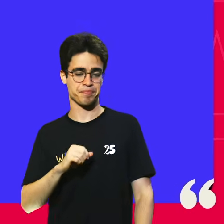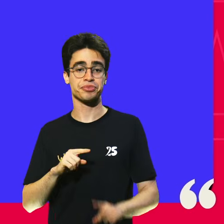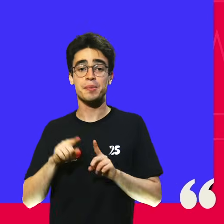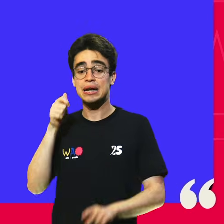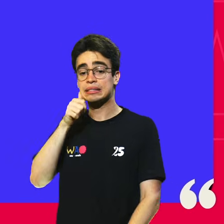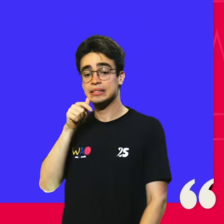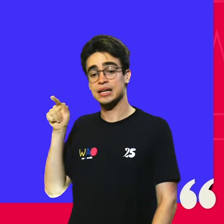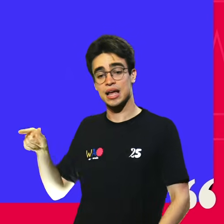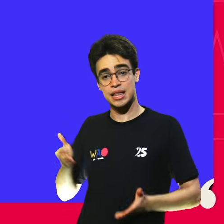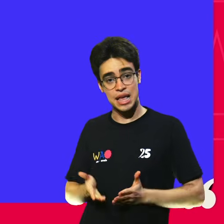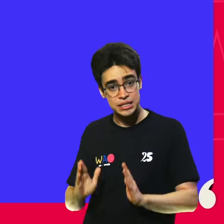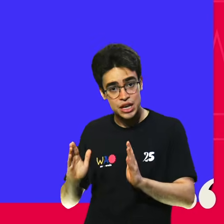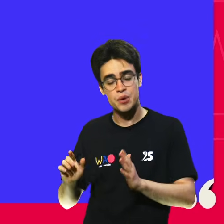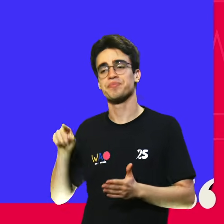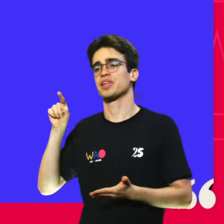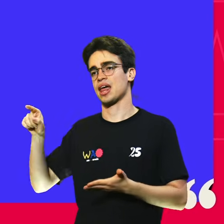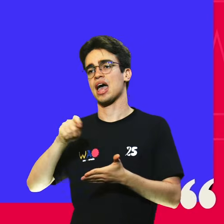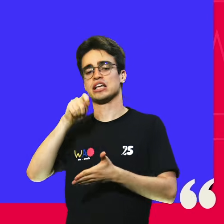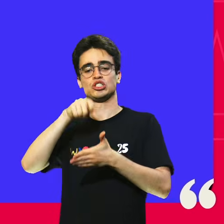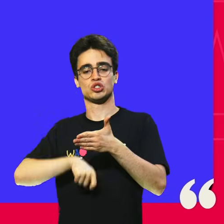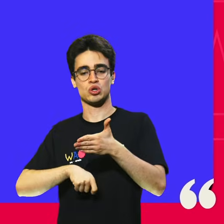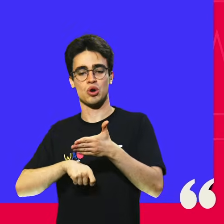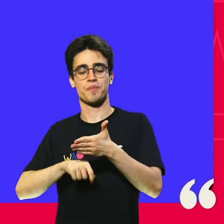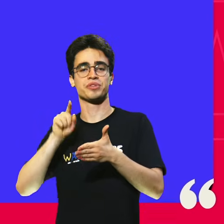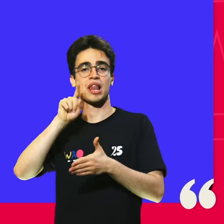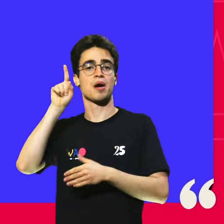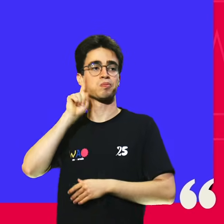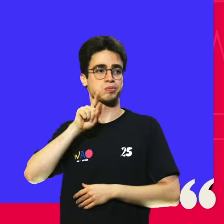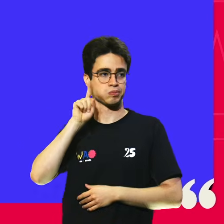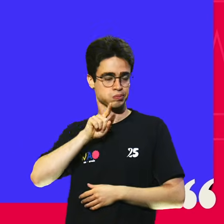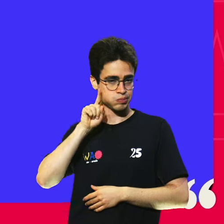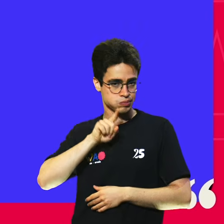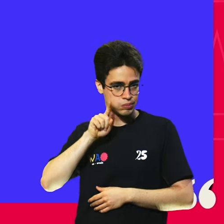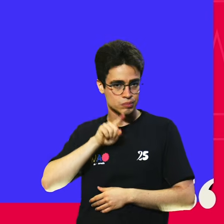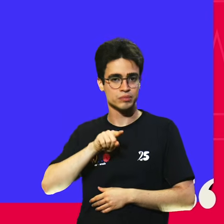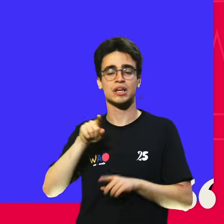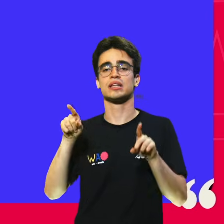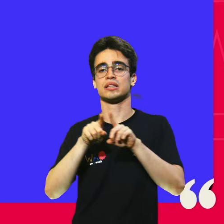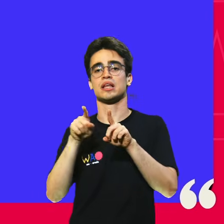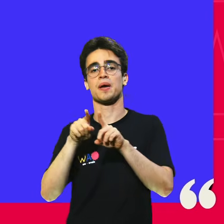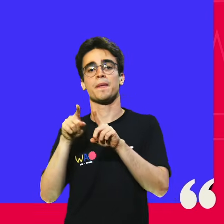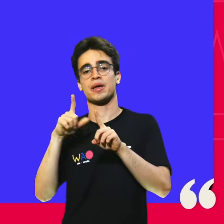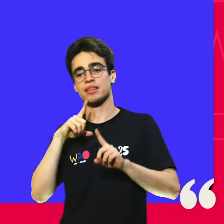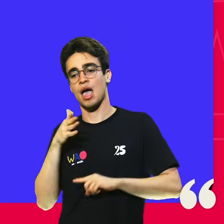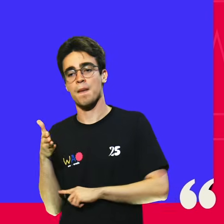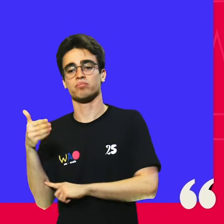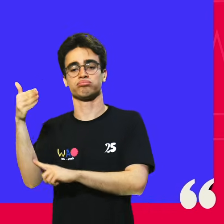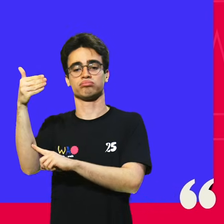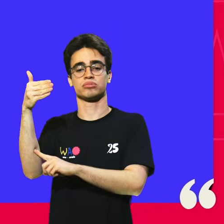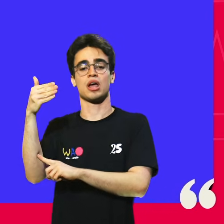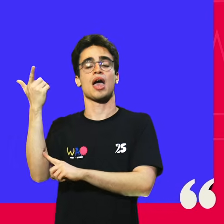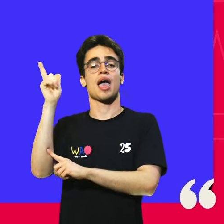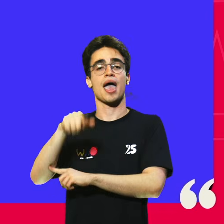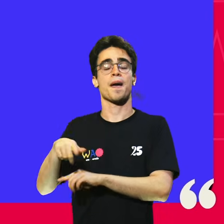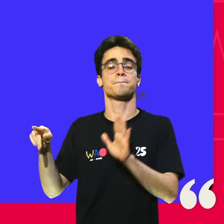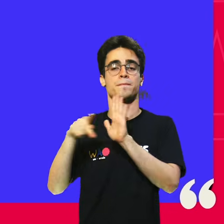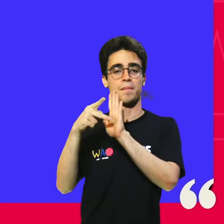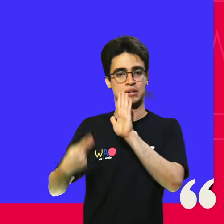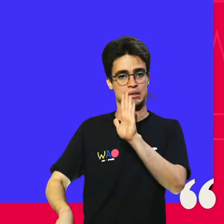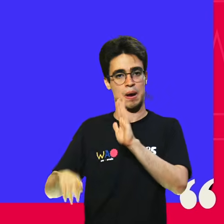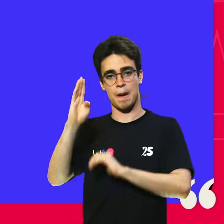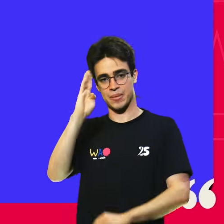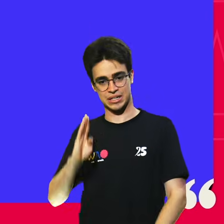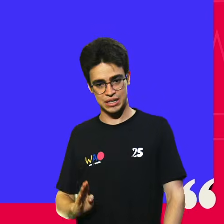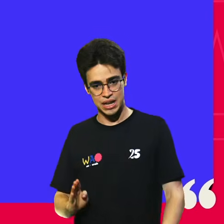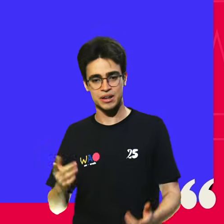nasceu, o pai registrou ela nos Estados Unidos, no consulado brasileiro, na embaixada brasileira, e